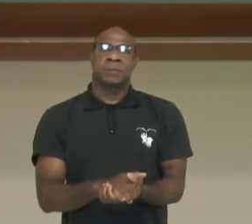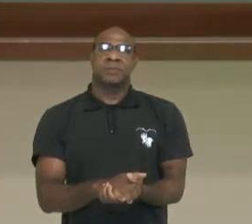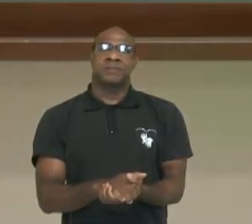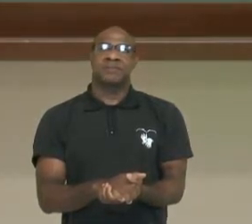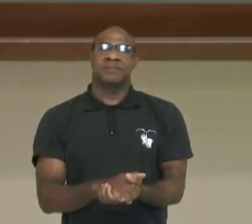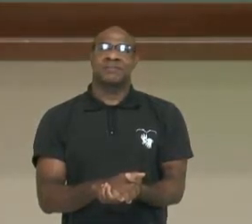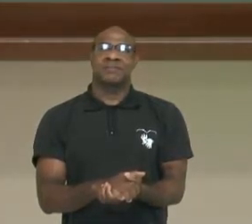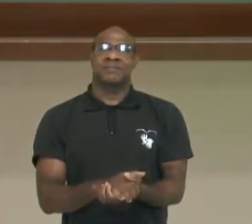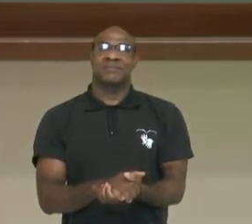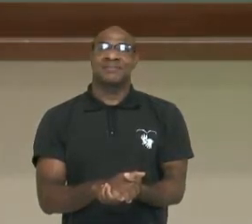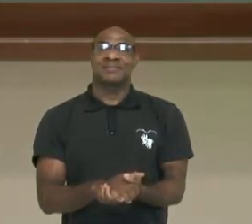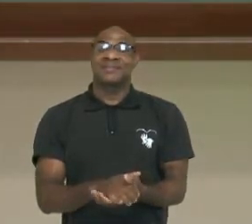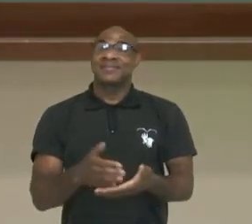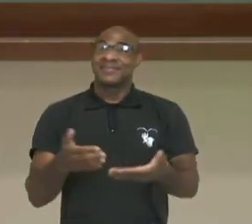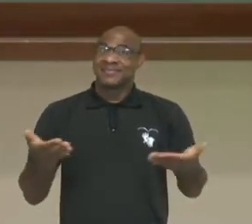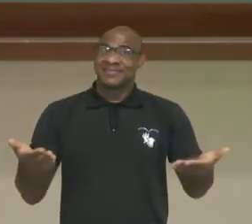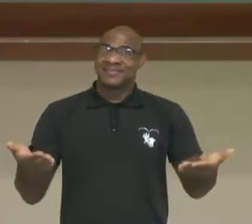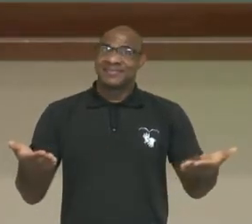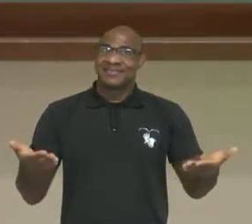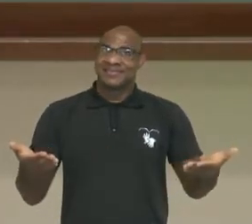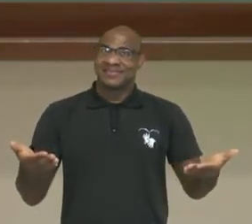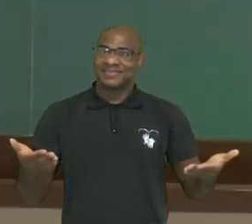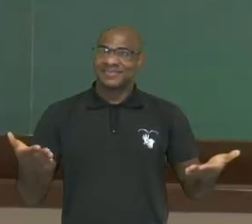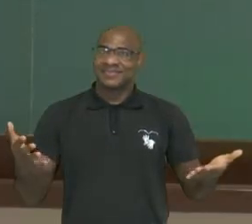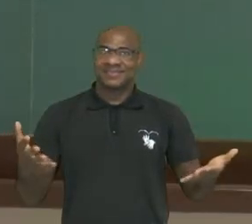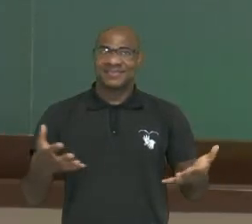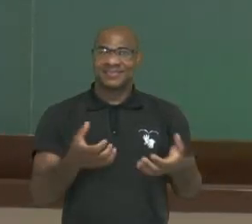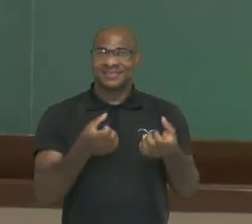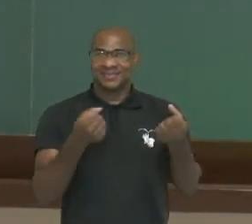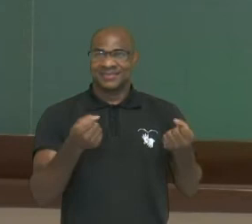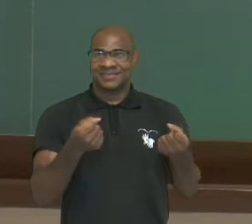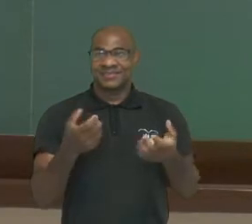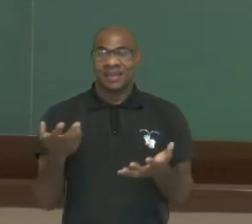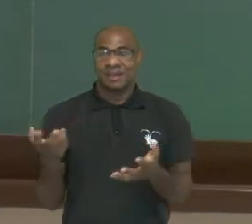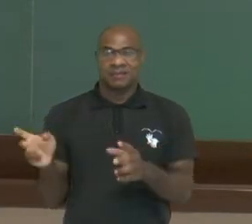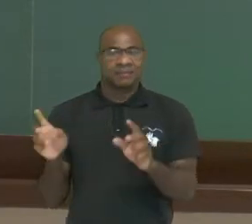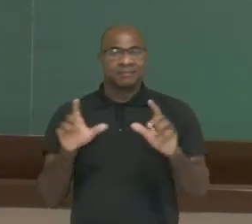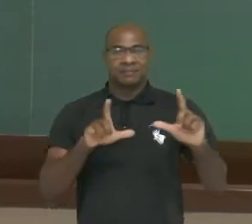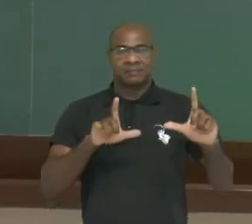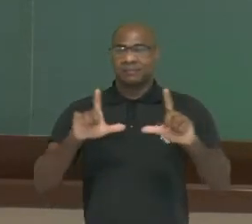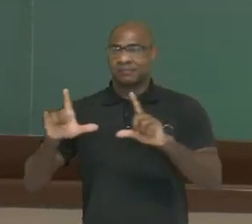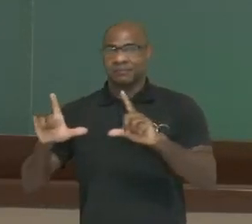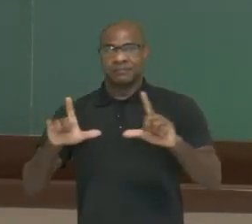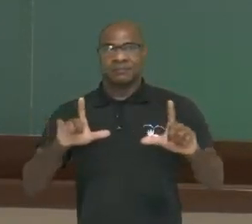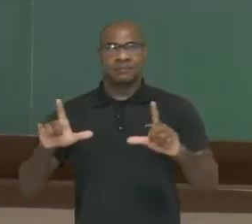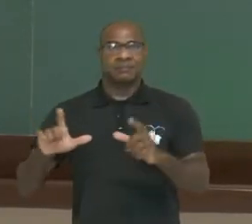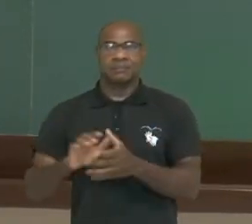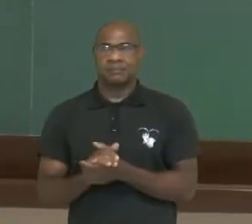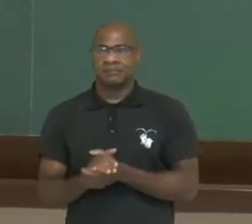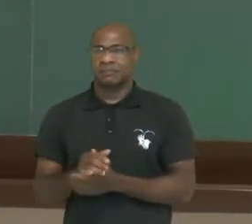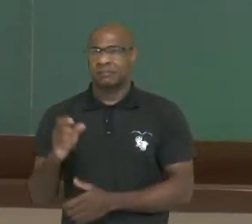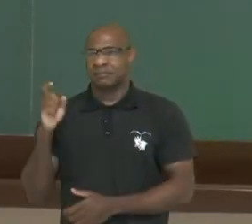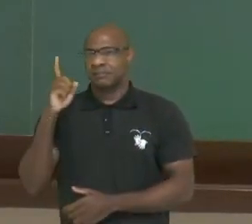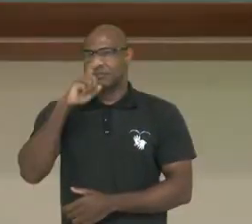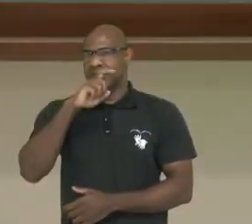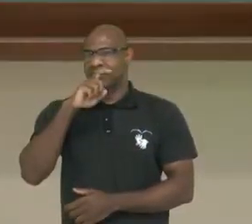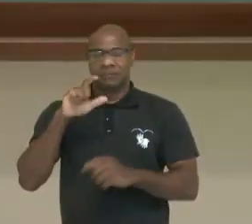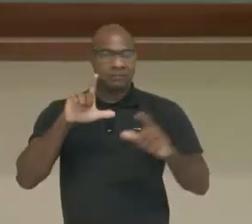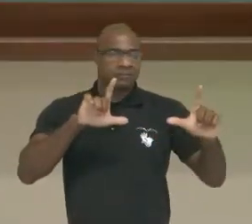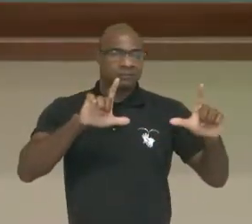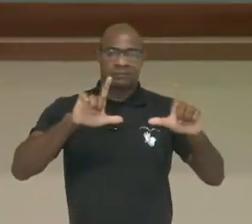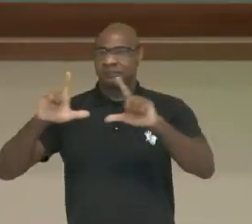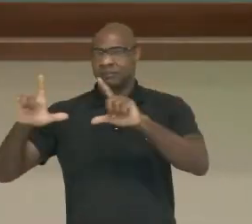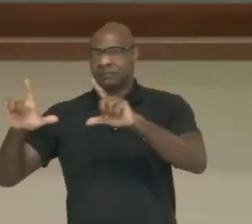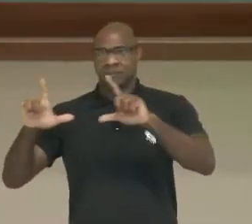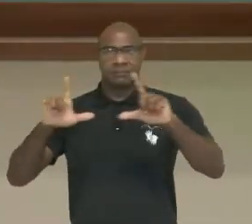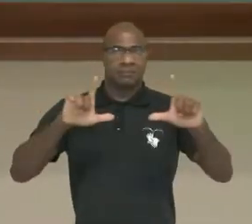E aí, meu querido? Ah, aqui! E aí, minha aqui? Oh, tá difícil esse negócio aqui hoje. Ah, aqui, vou ficar